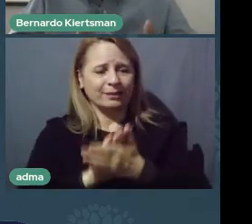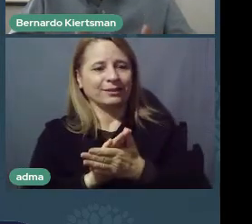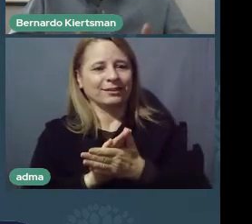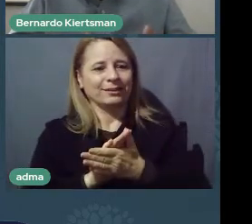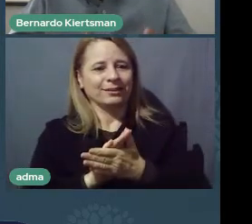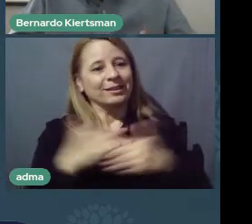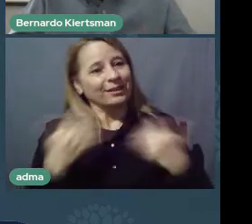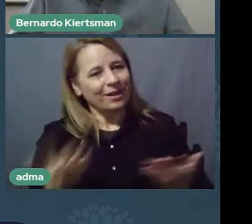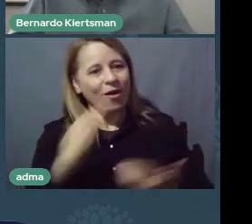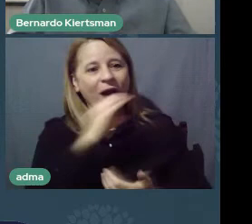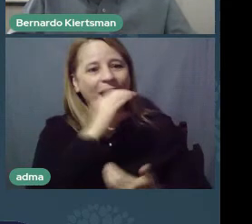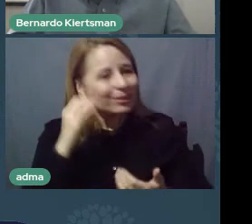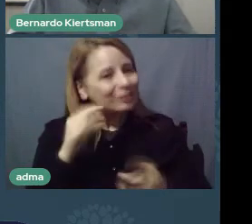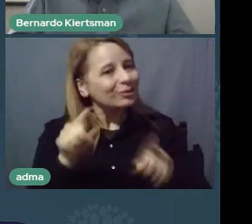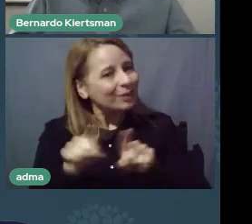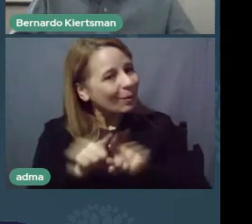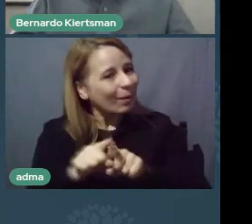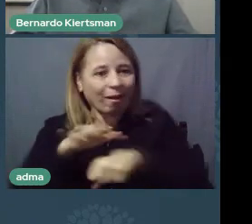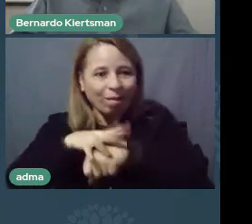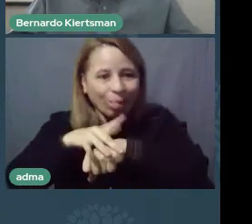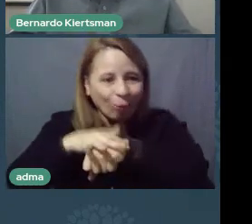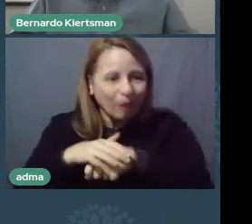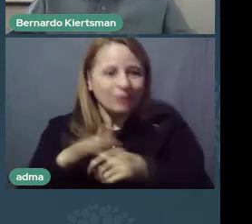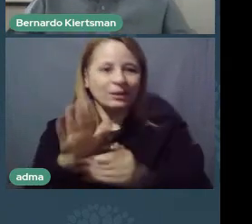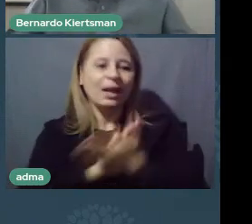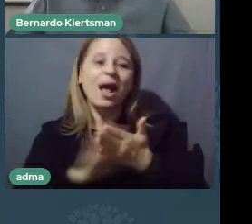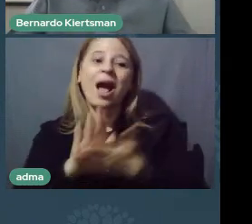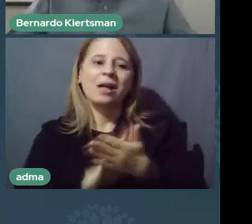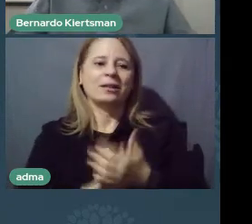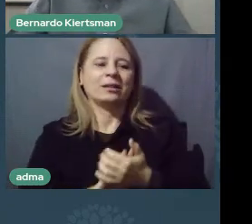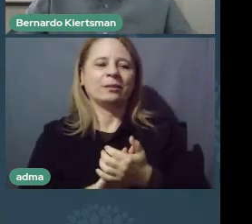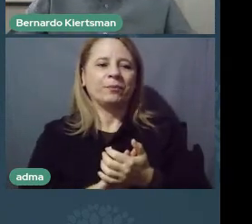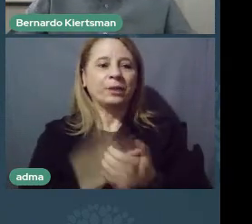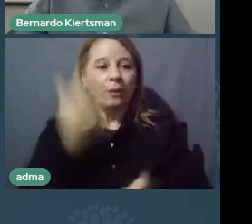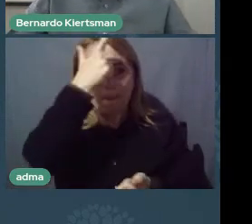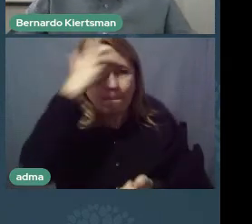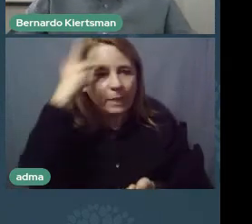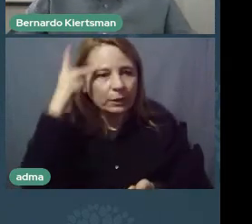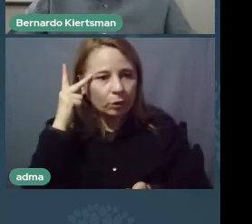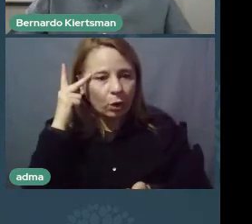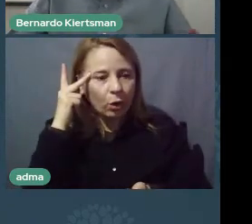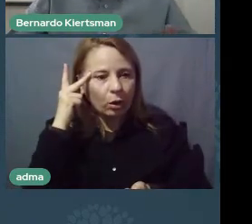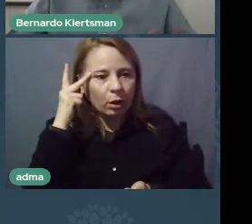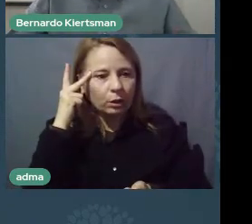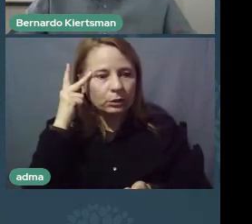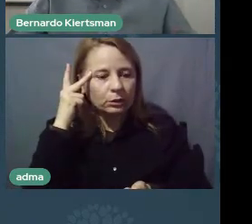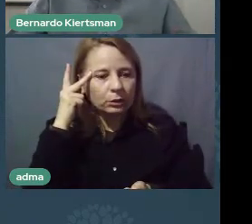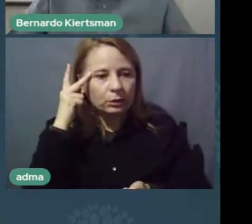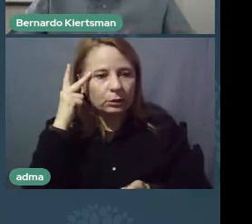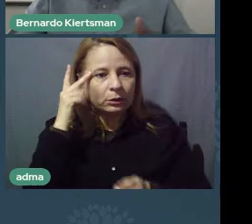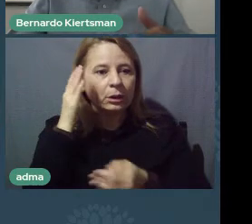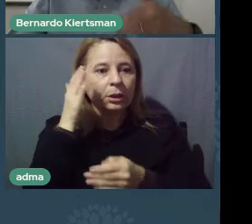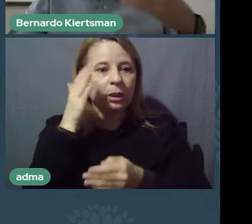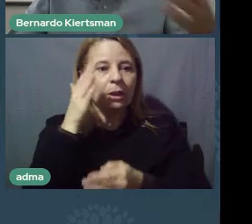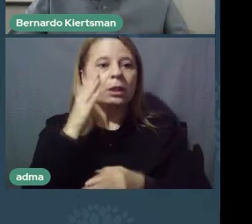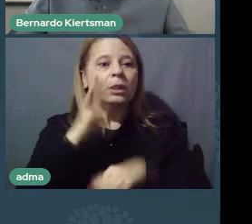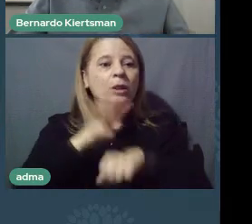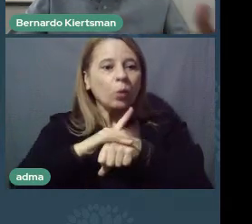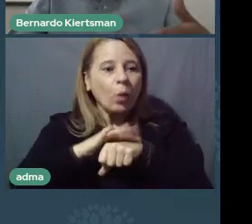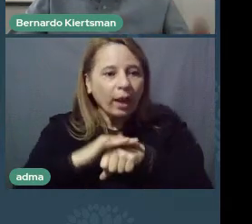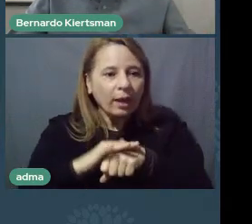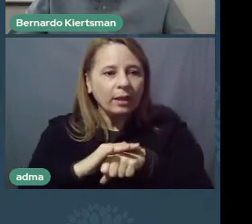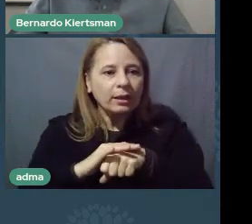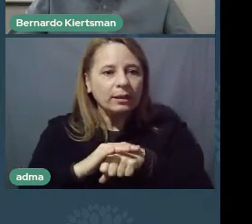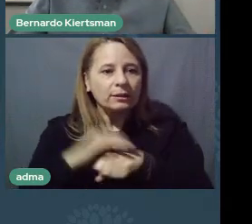consequentemente, os adultos também. Então, o número de indivíduos com doenças e com crises